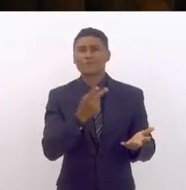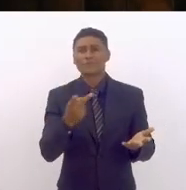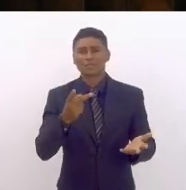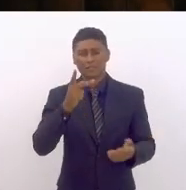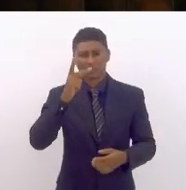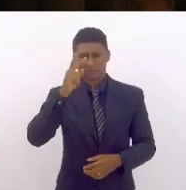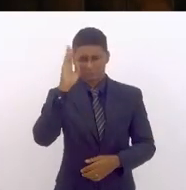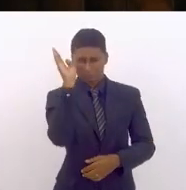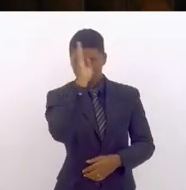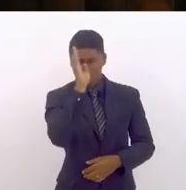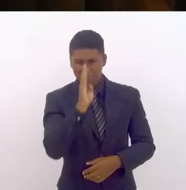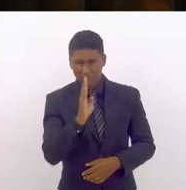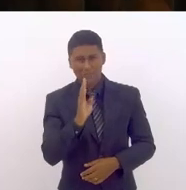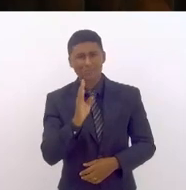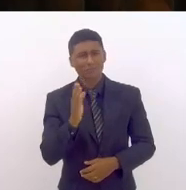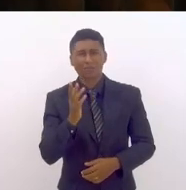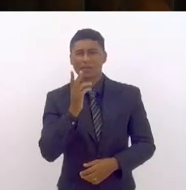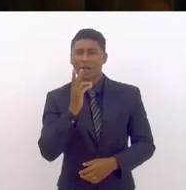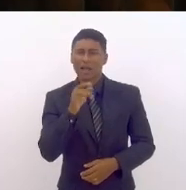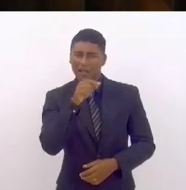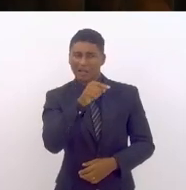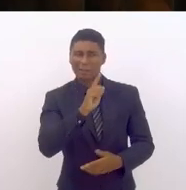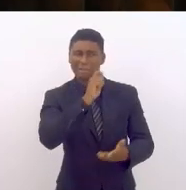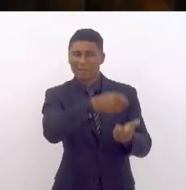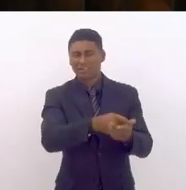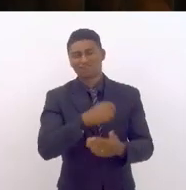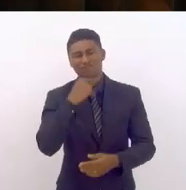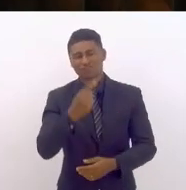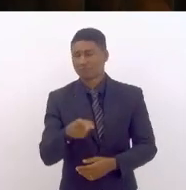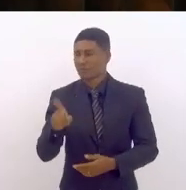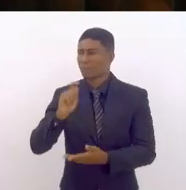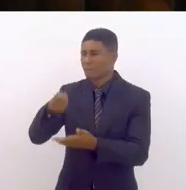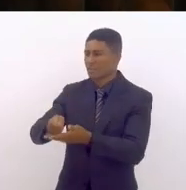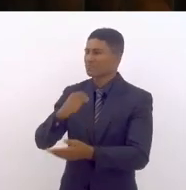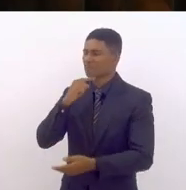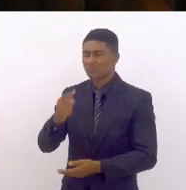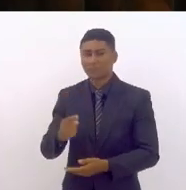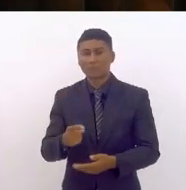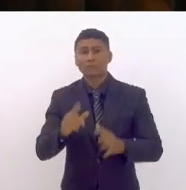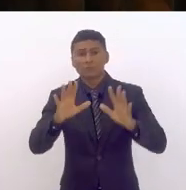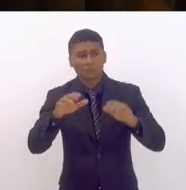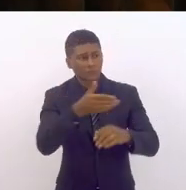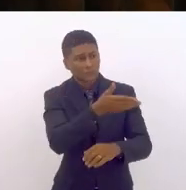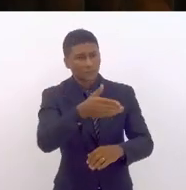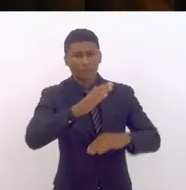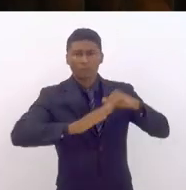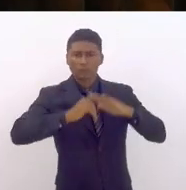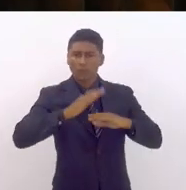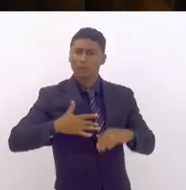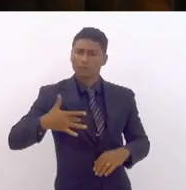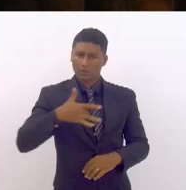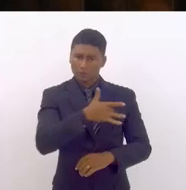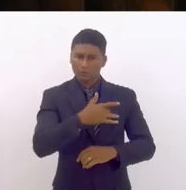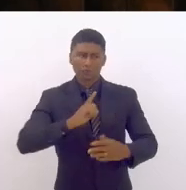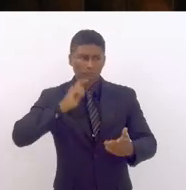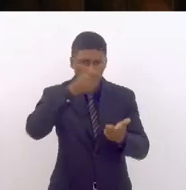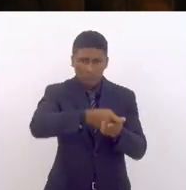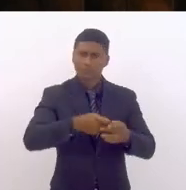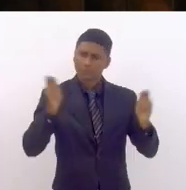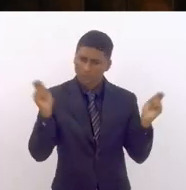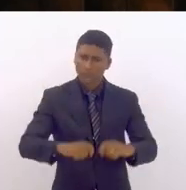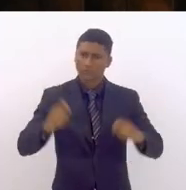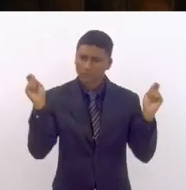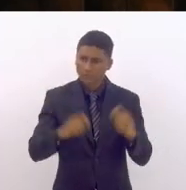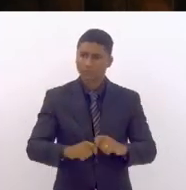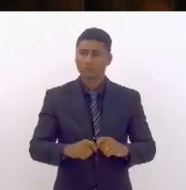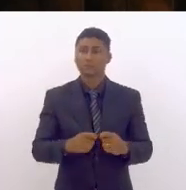tem recursos para tantas coisas. E por que não honrar os profissionais da saúde? Então, eu faço uso